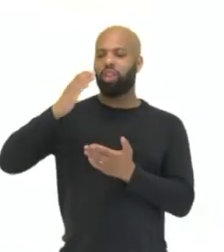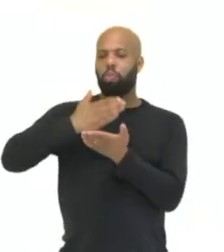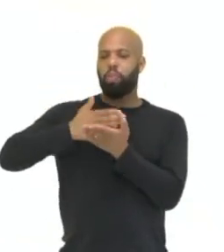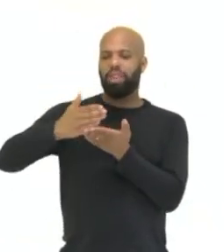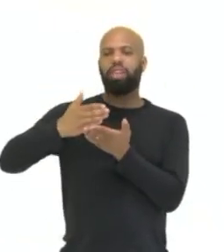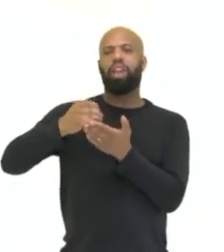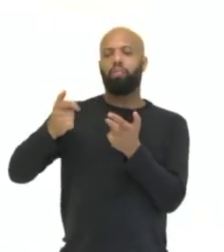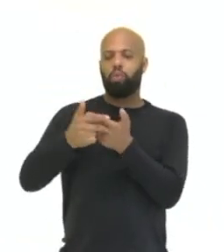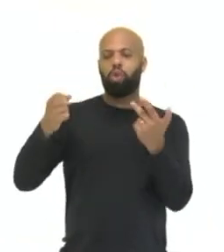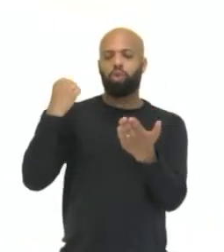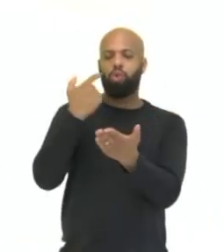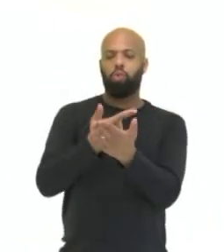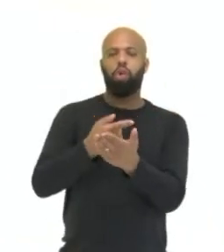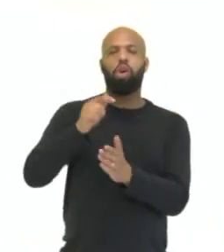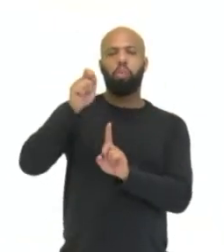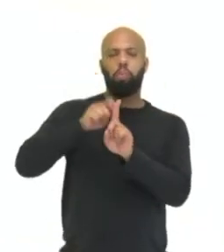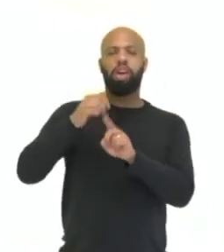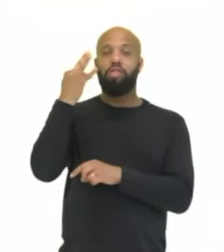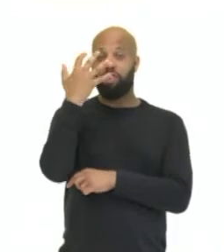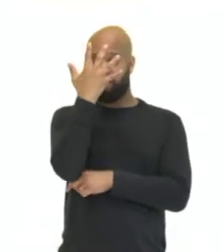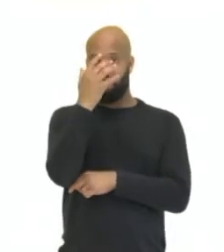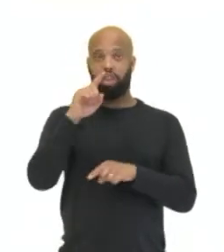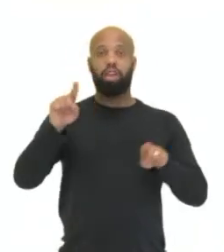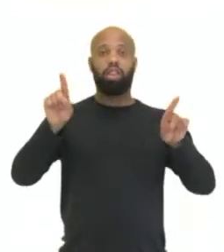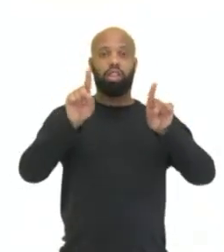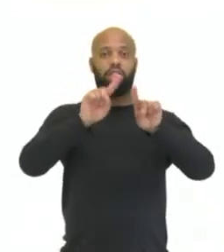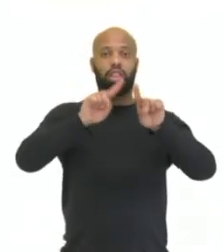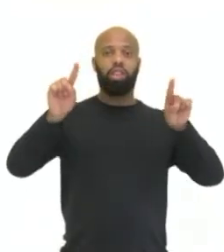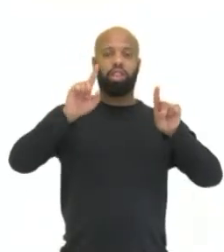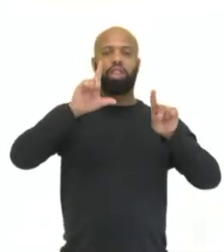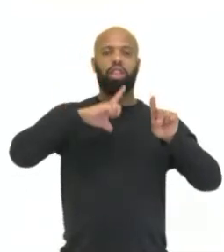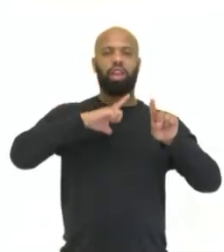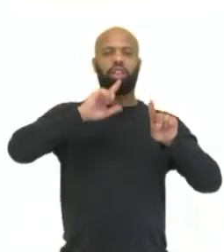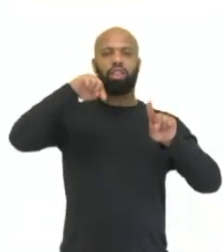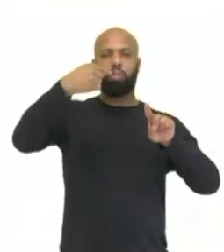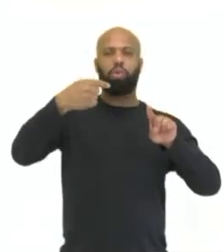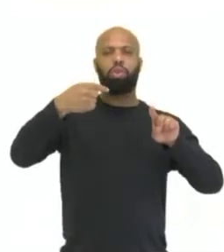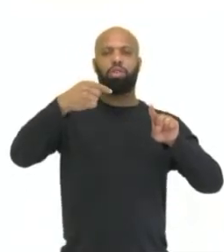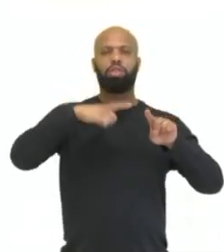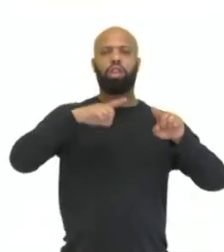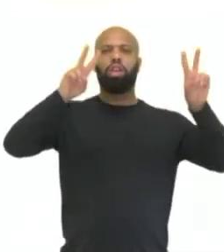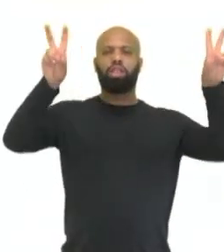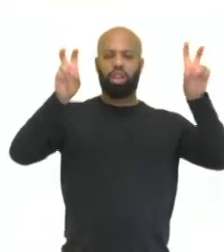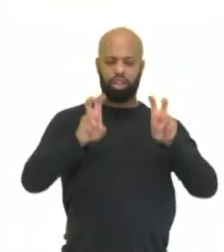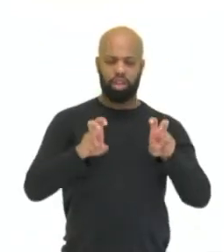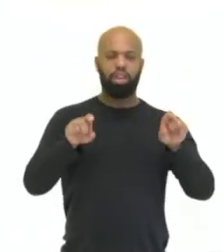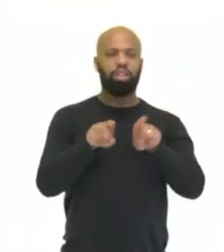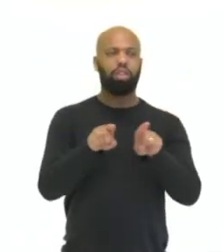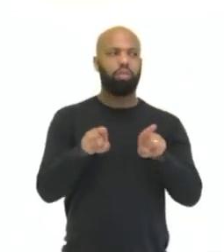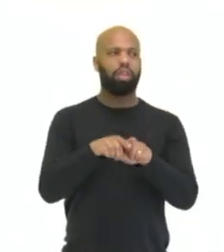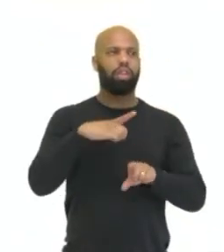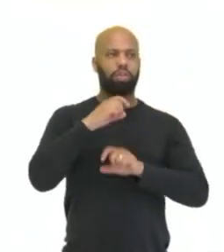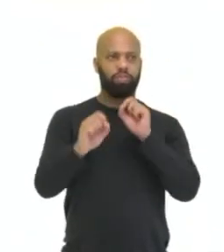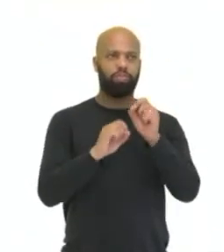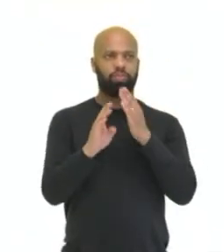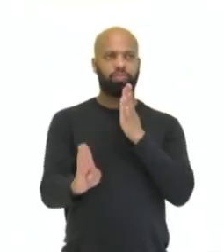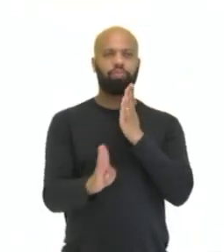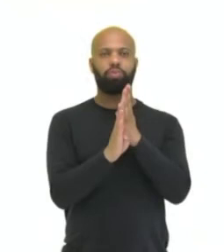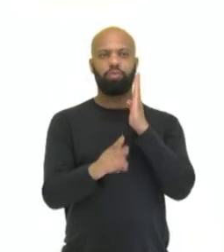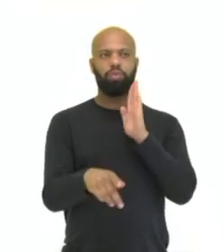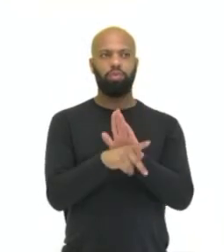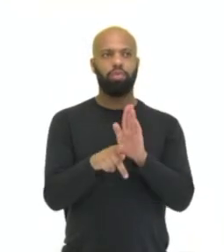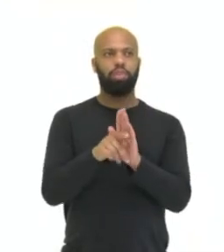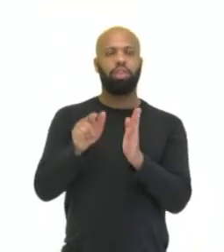que aqui é a manchete, na sequência nós temos o subtítulo e temos também a identificação do jornalista. Então